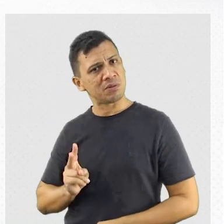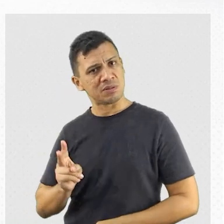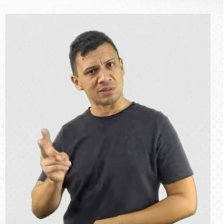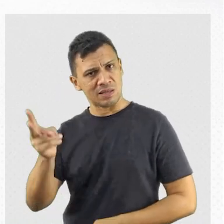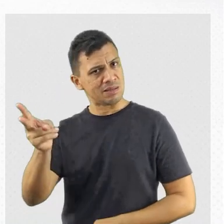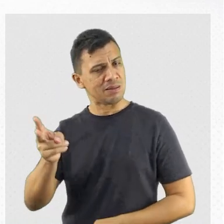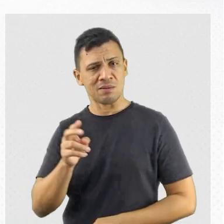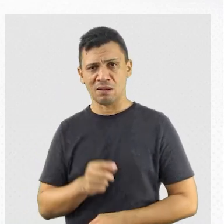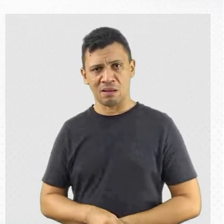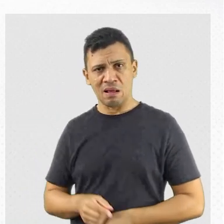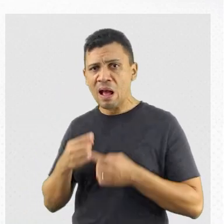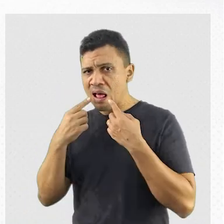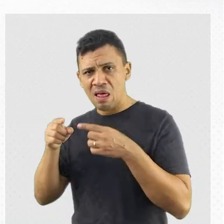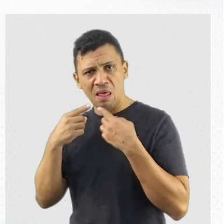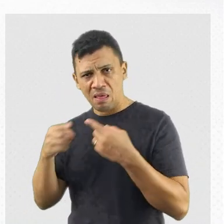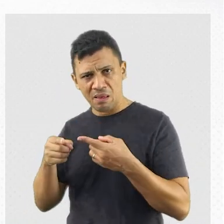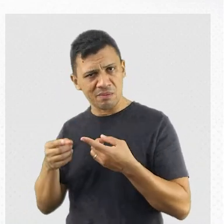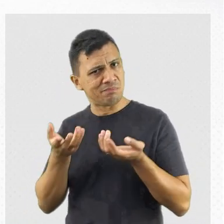e precisa